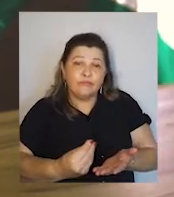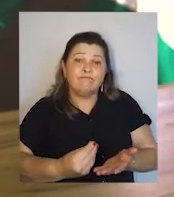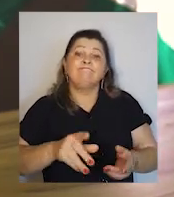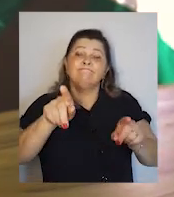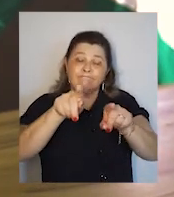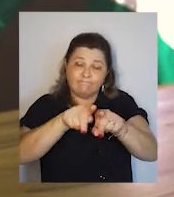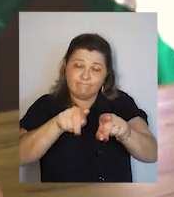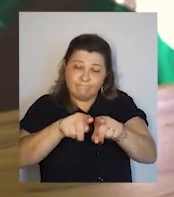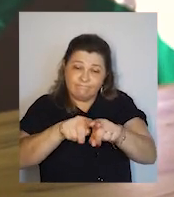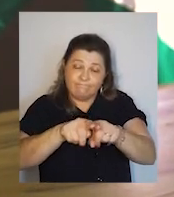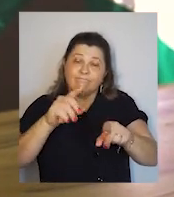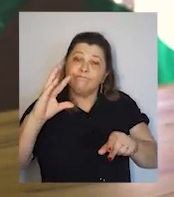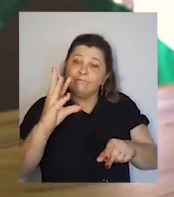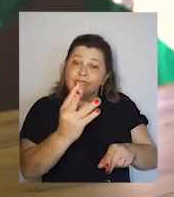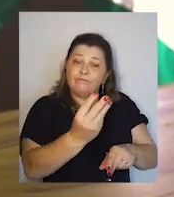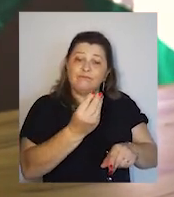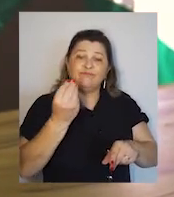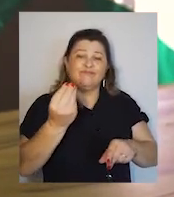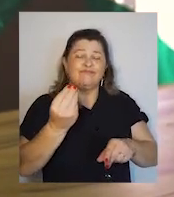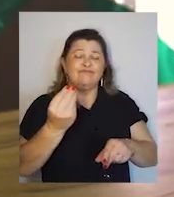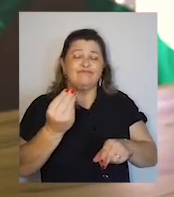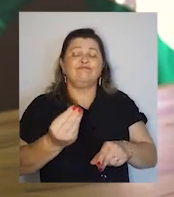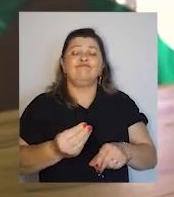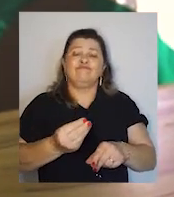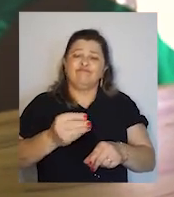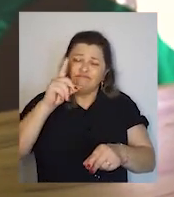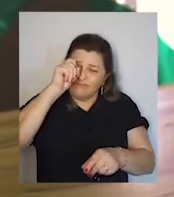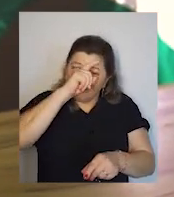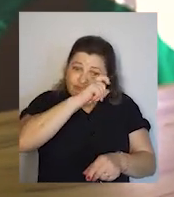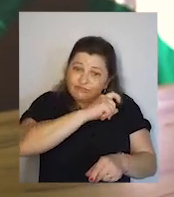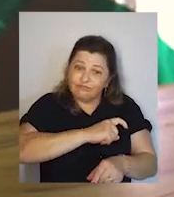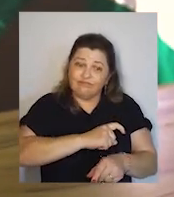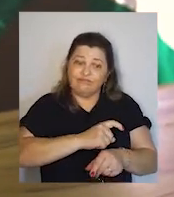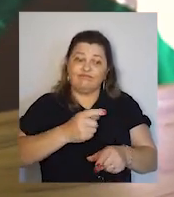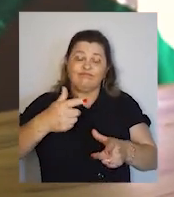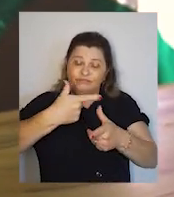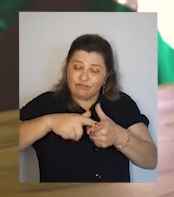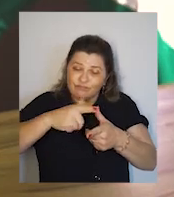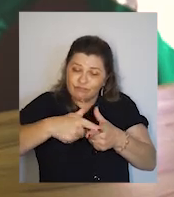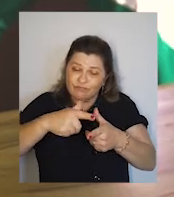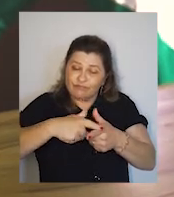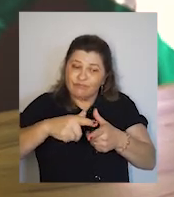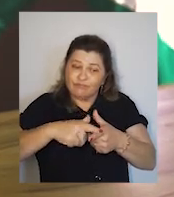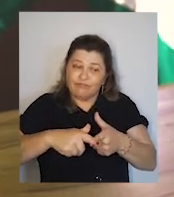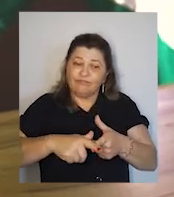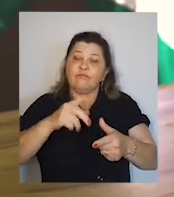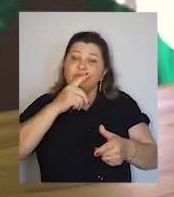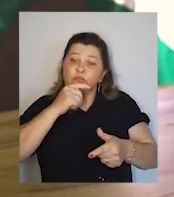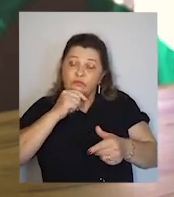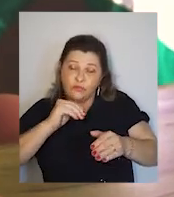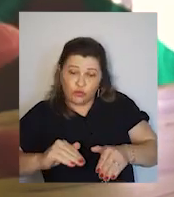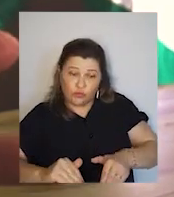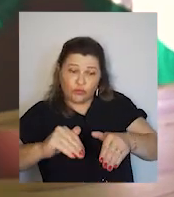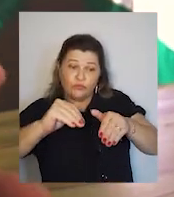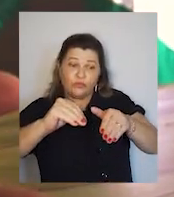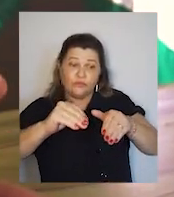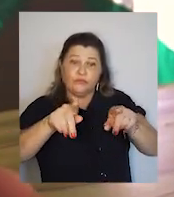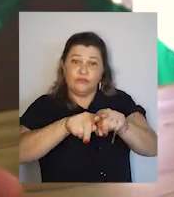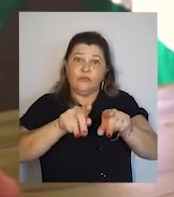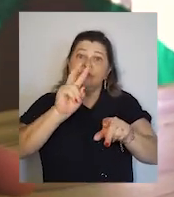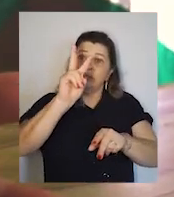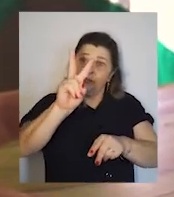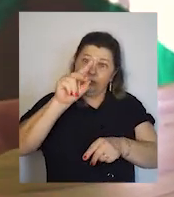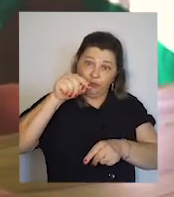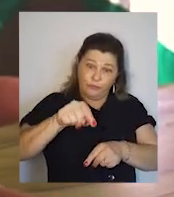eles também, a maioria deles, foi muito atingida durante todo esse período das nossas enchentes. Também em